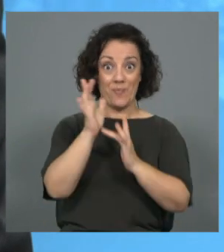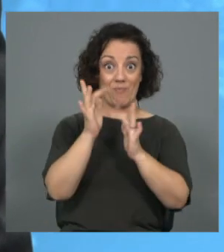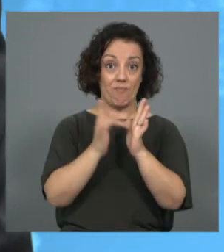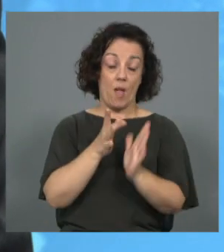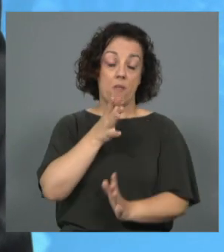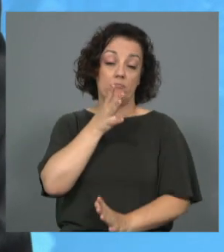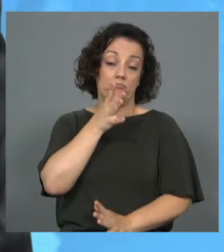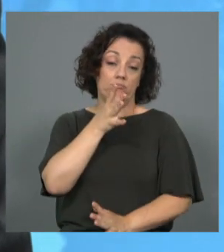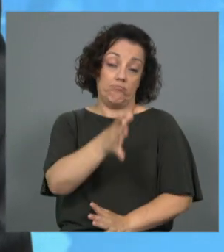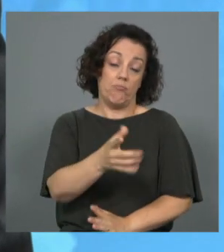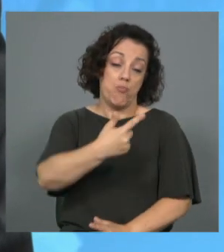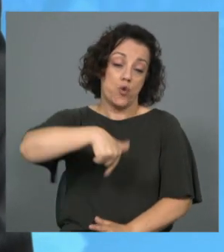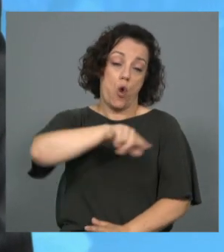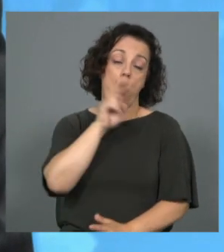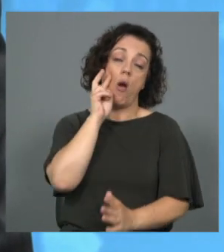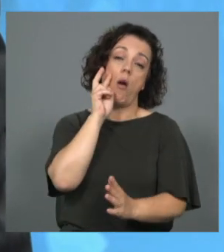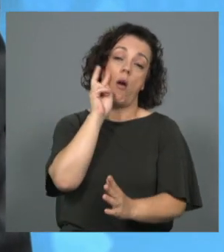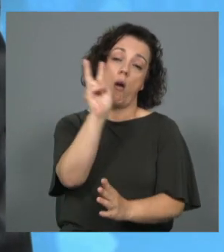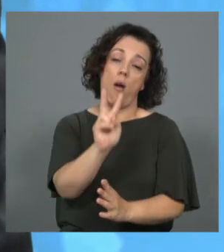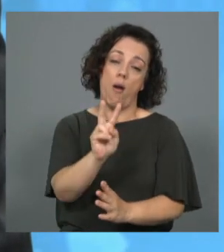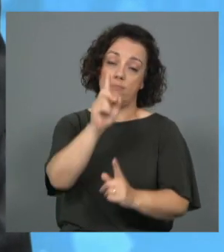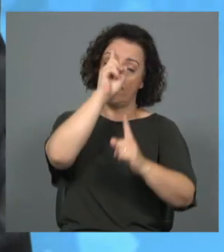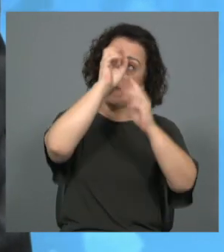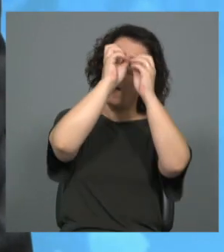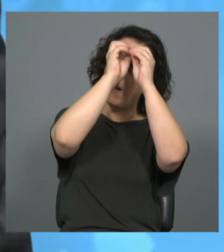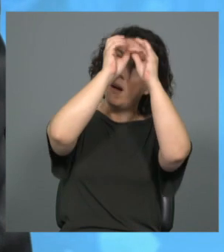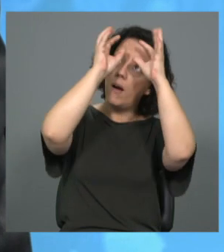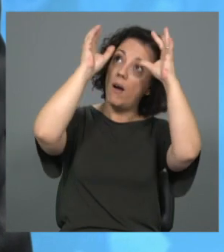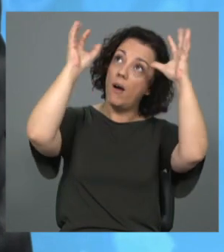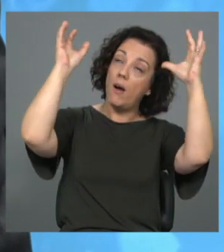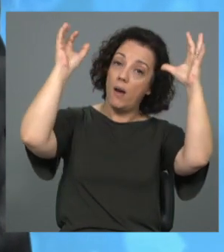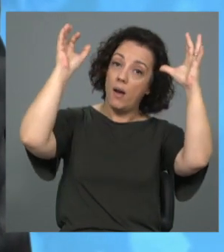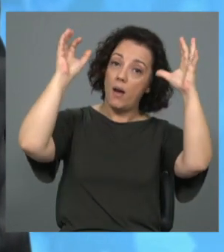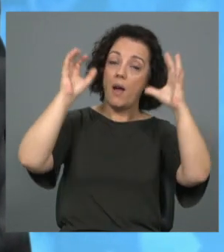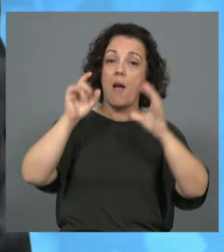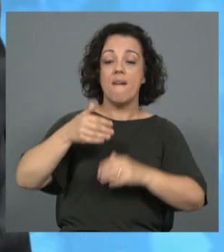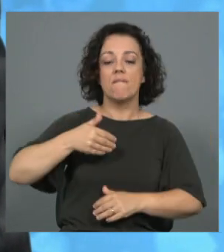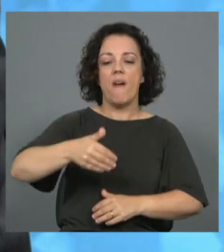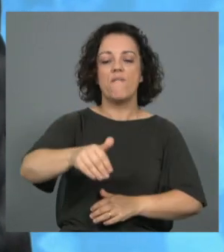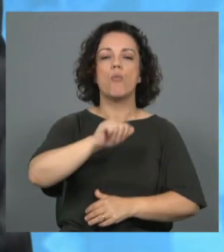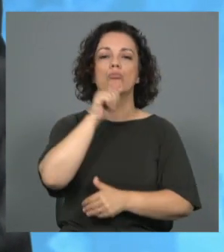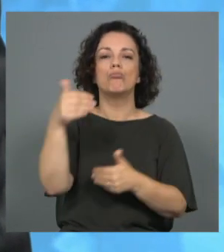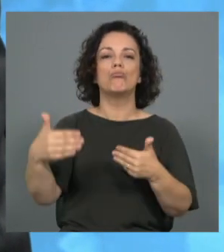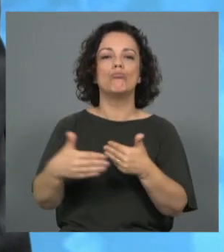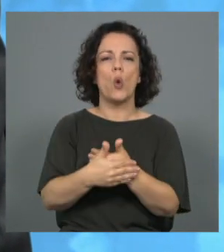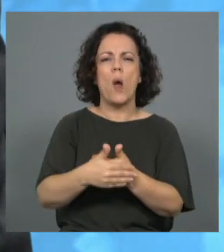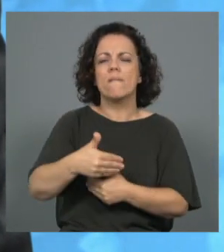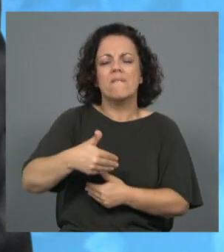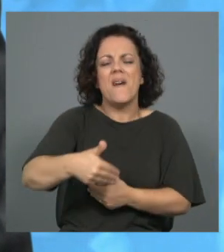como podemos imaginar, está perante a sua morte, iminente.